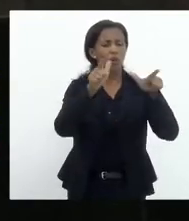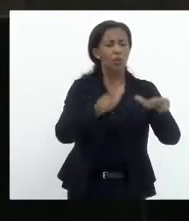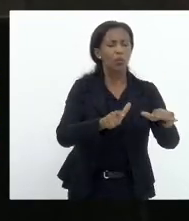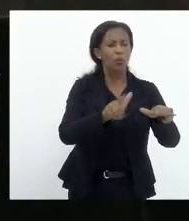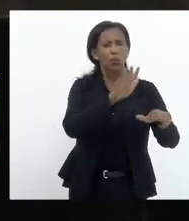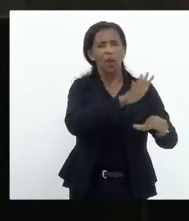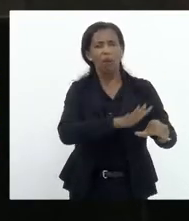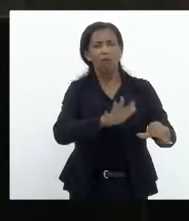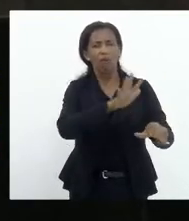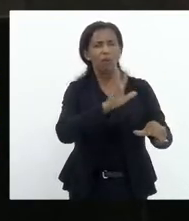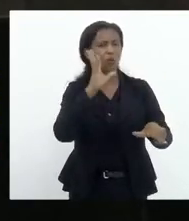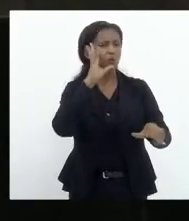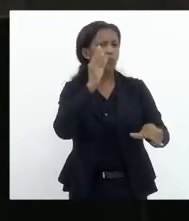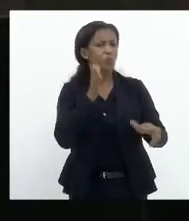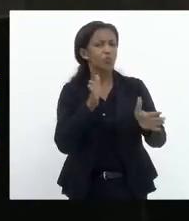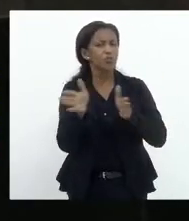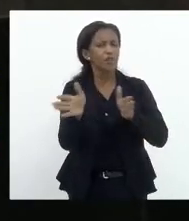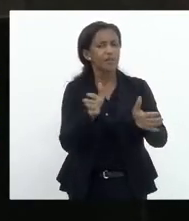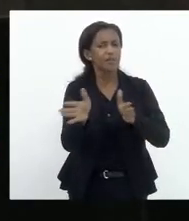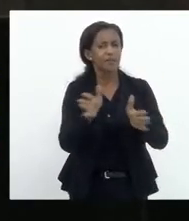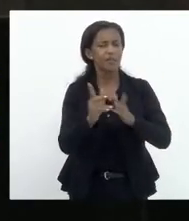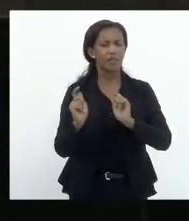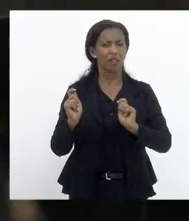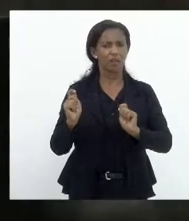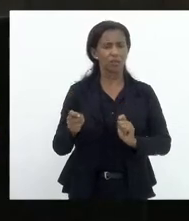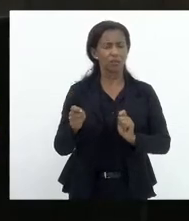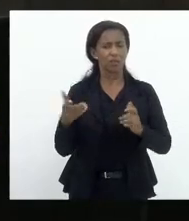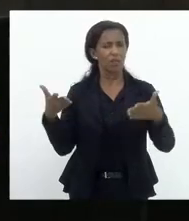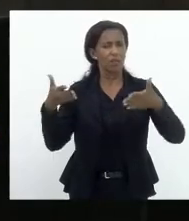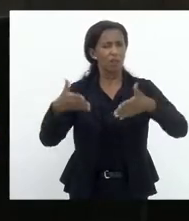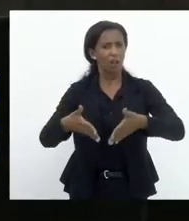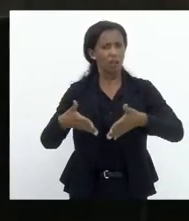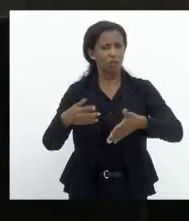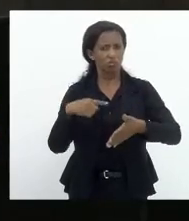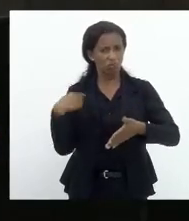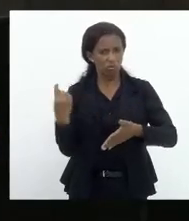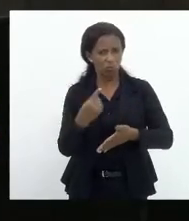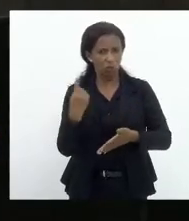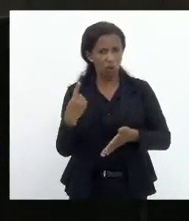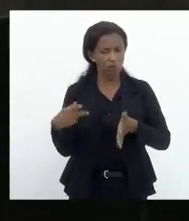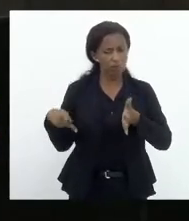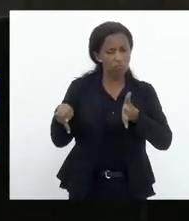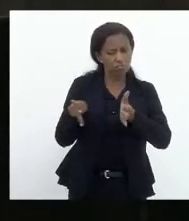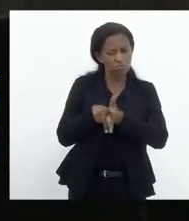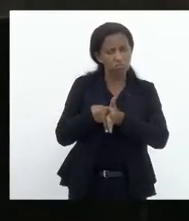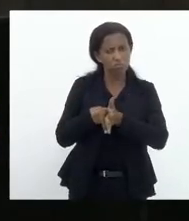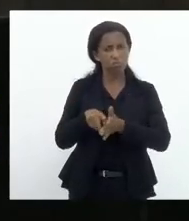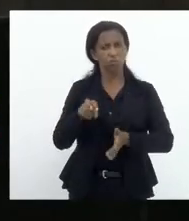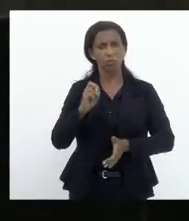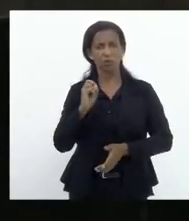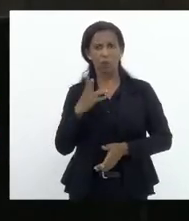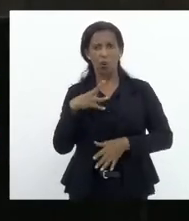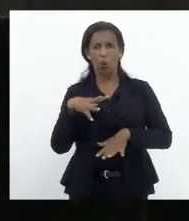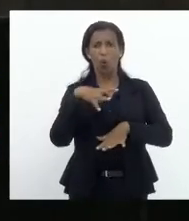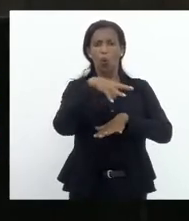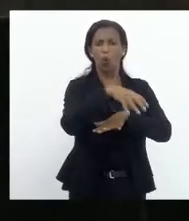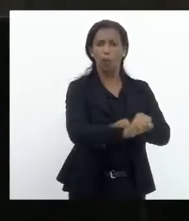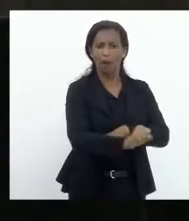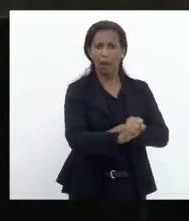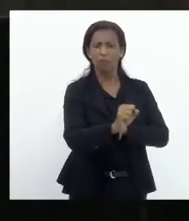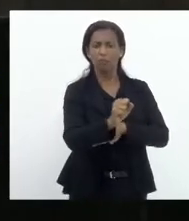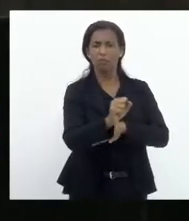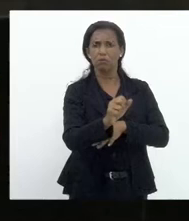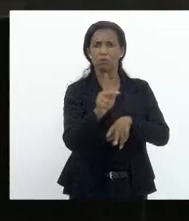de visibilidade de acesso são efetivamente nosso e são efetivamente ocupados pelo